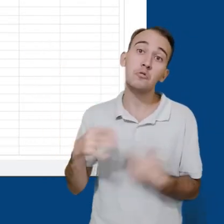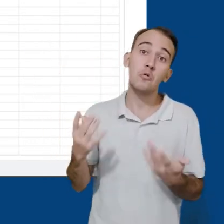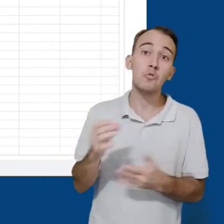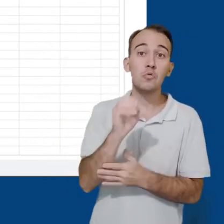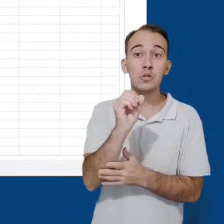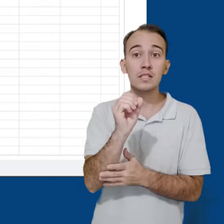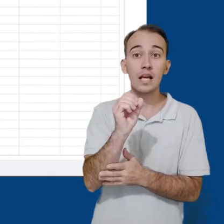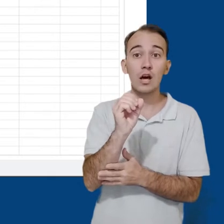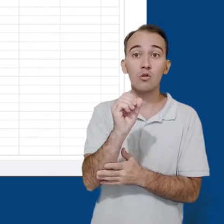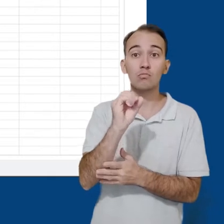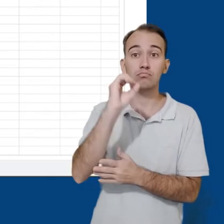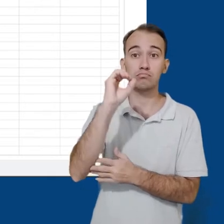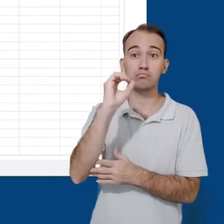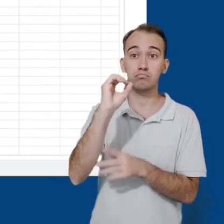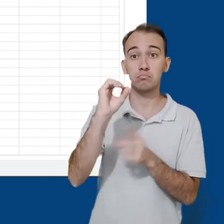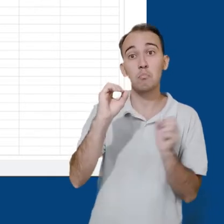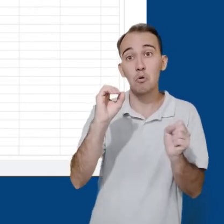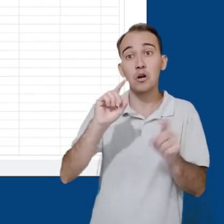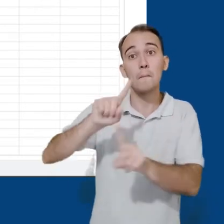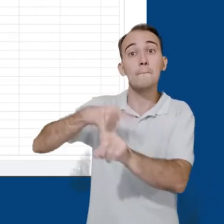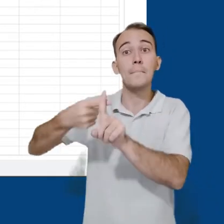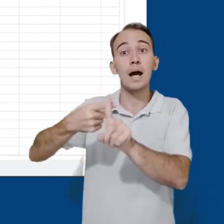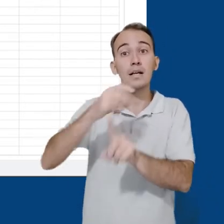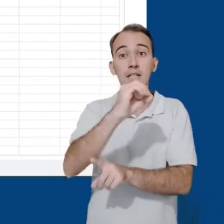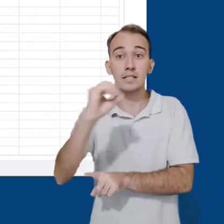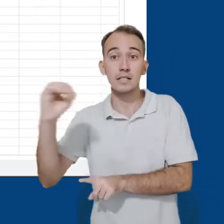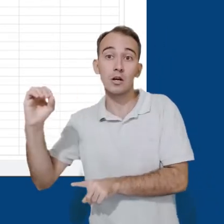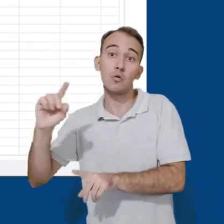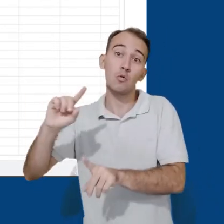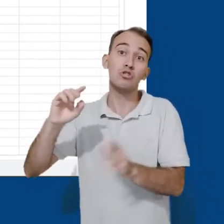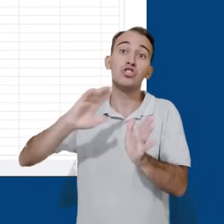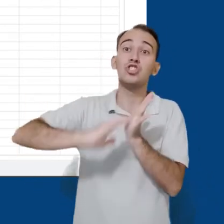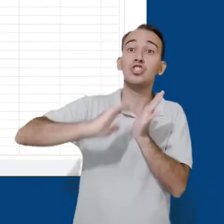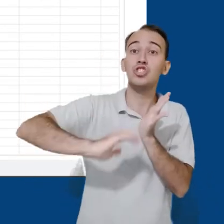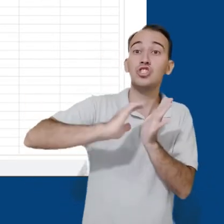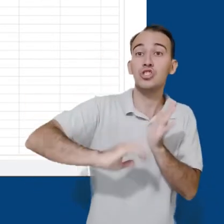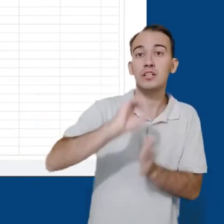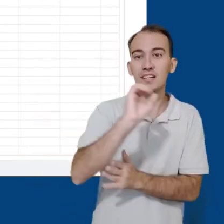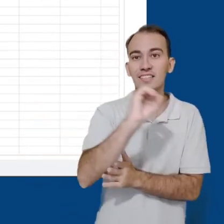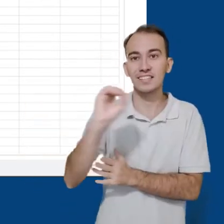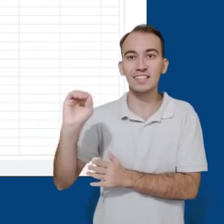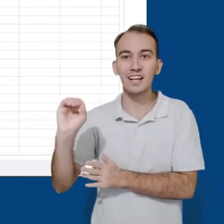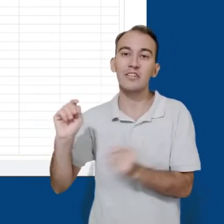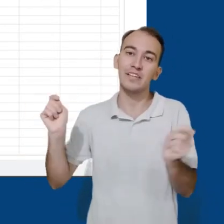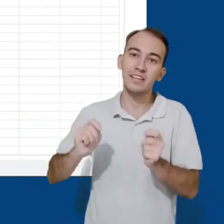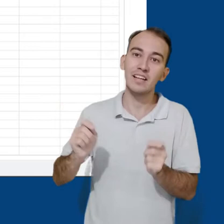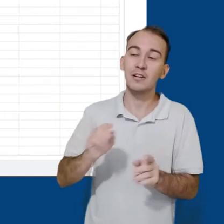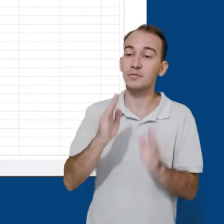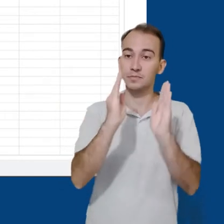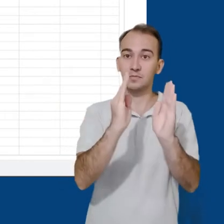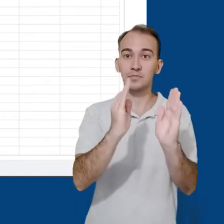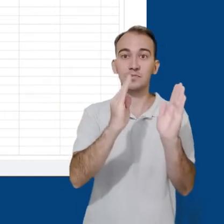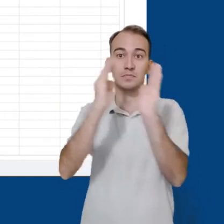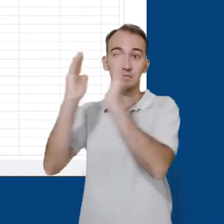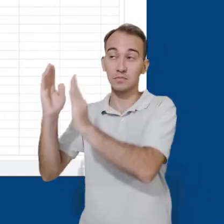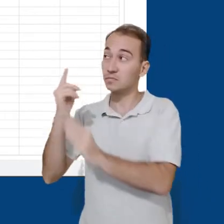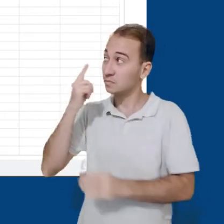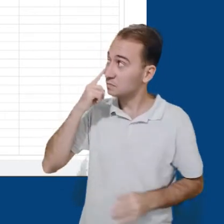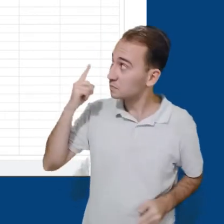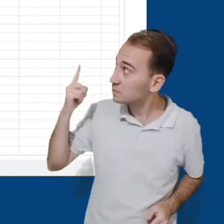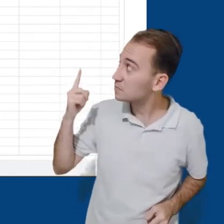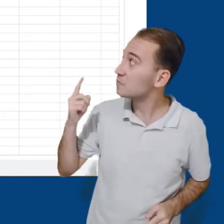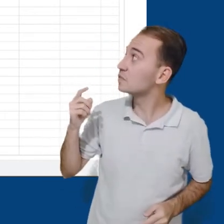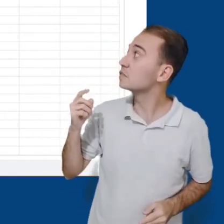inserem ou removem zeros da célula alterando então o valor e ao lado dos gêneros temos mais opções de formatação de